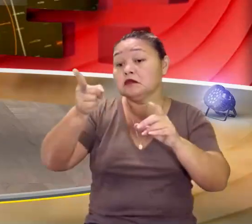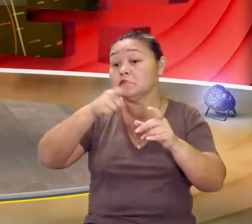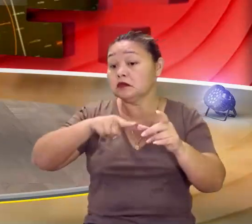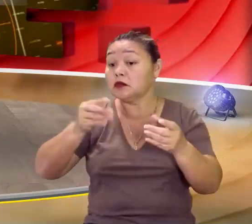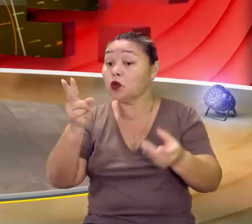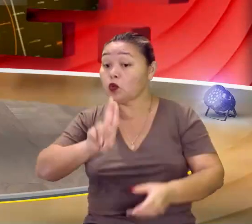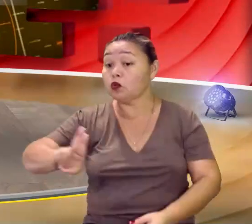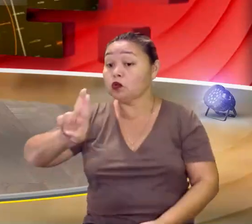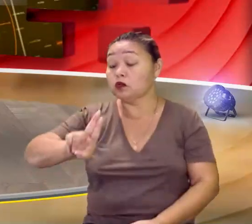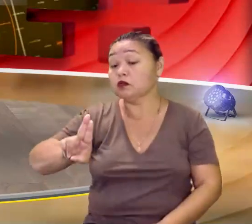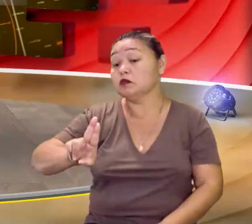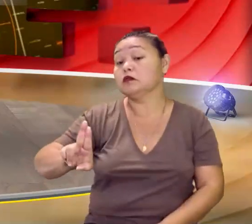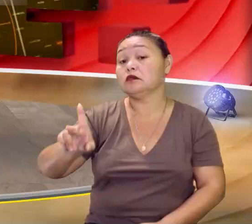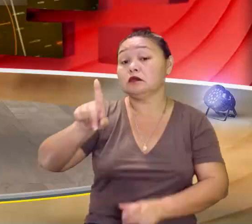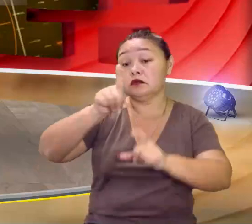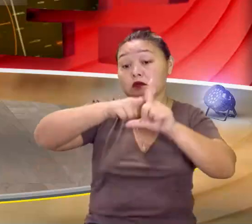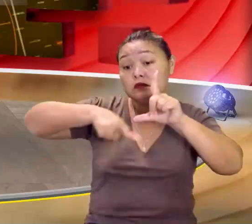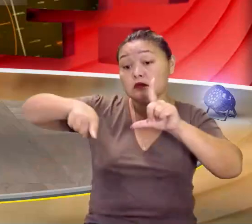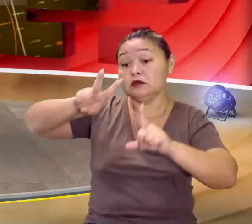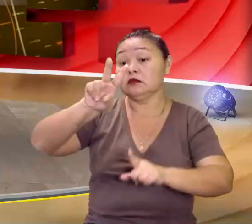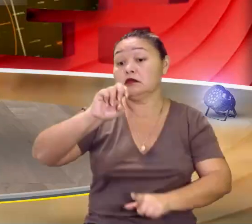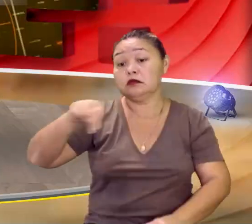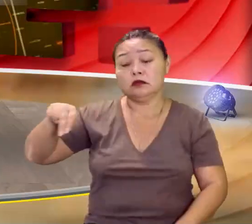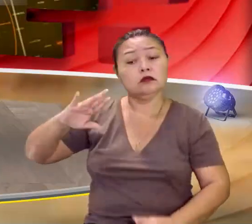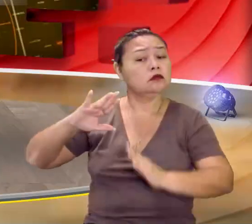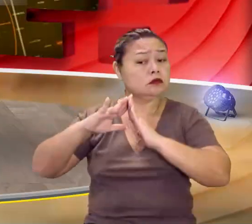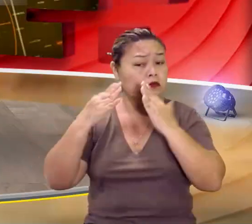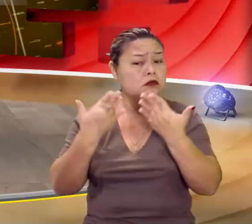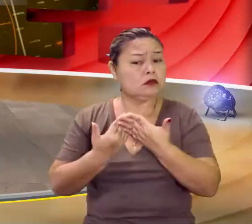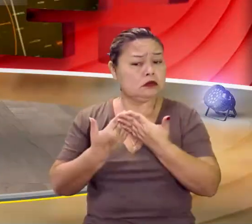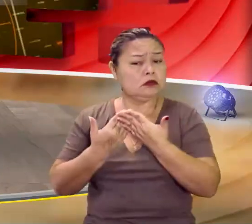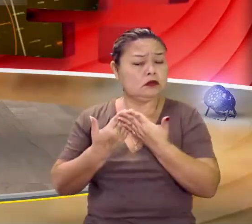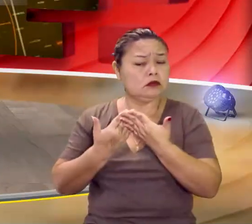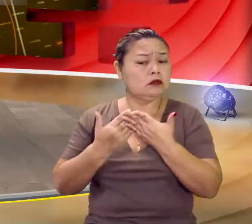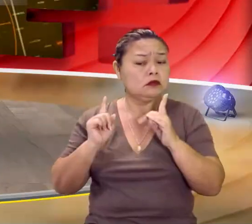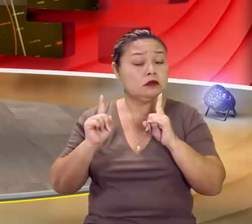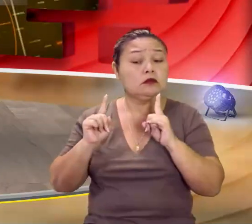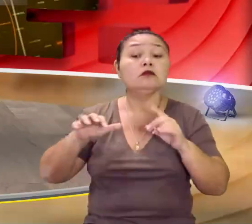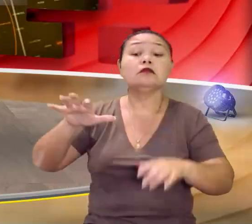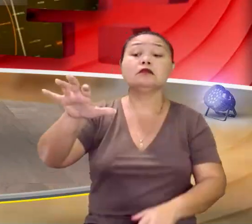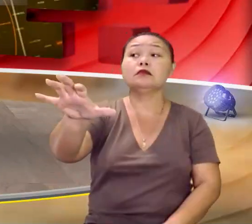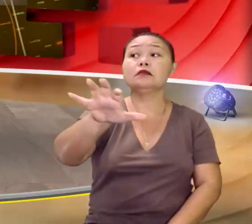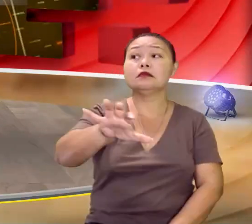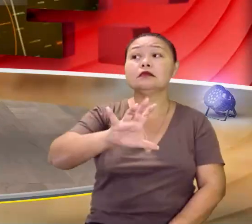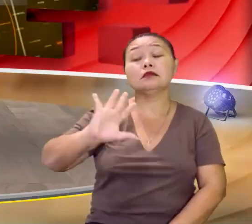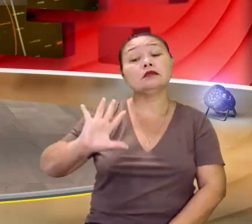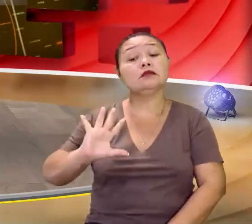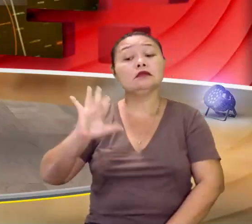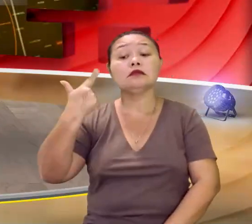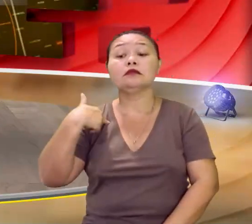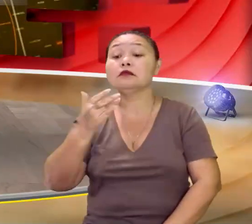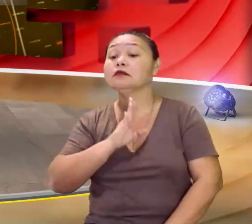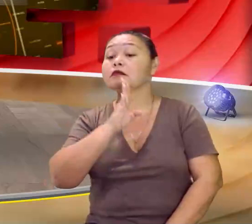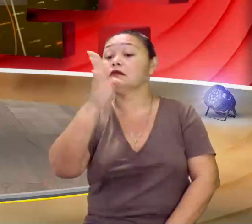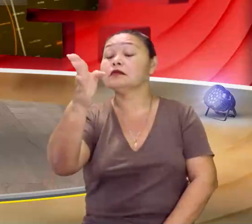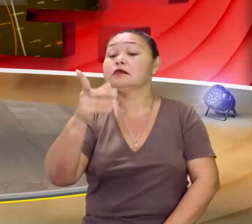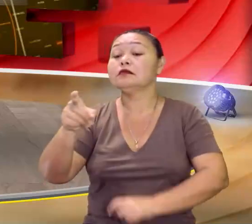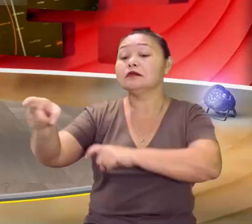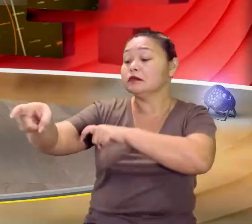Venn? Deixa eu ver, na escola não, vamos ver na região. De repente a gente vai em 3